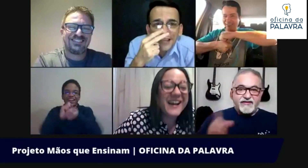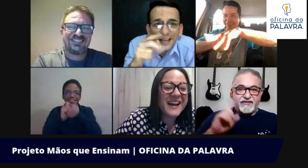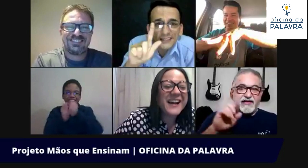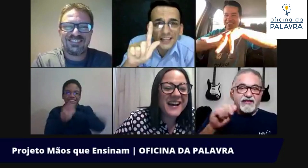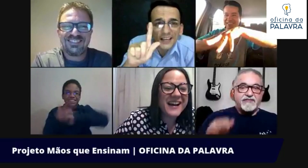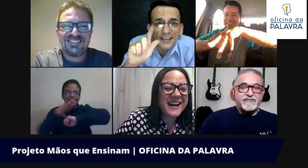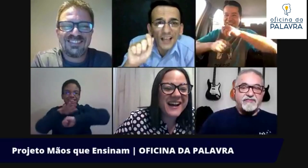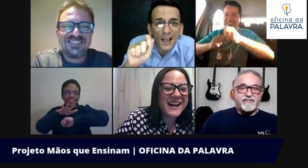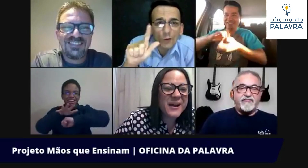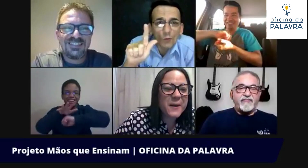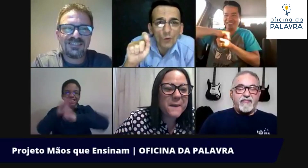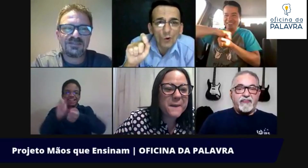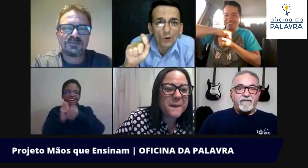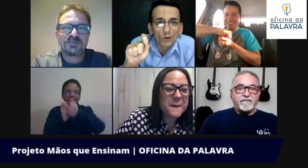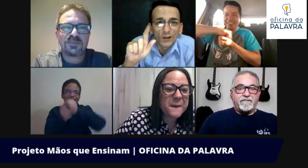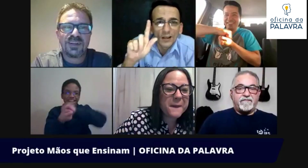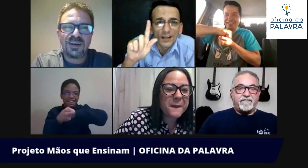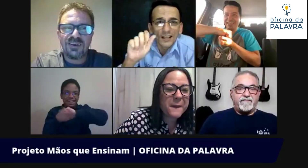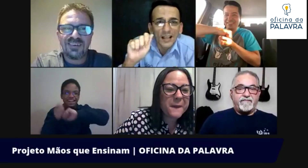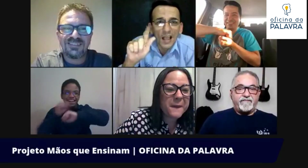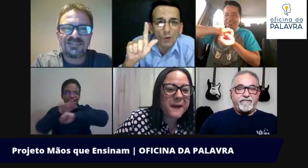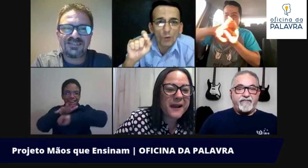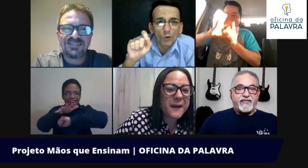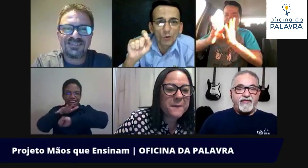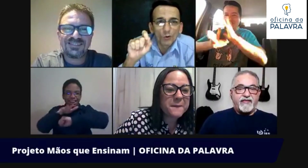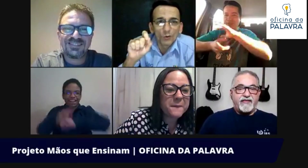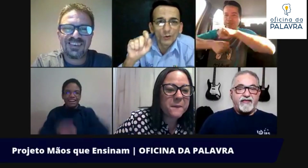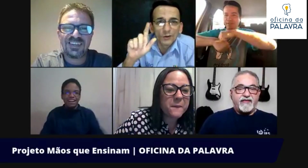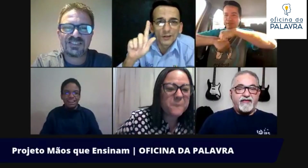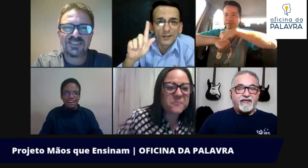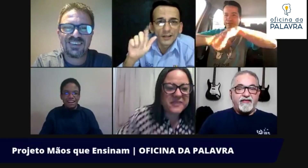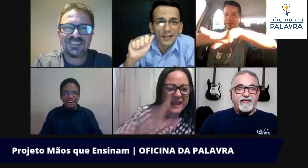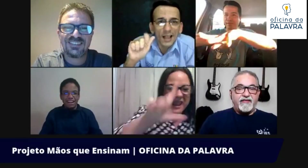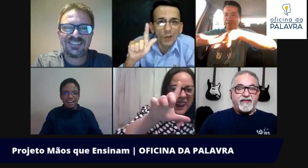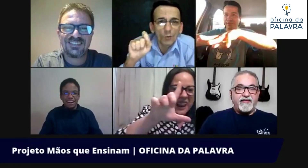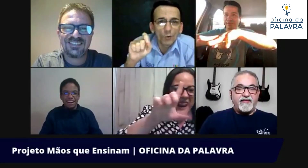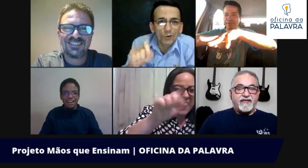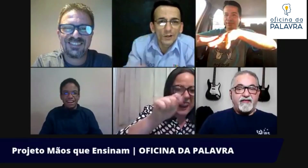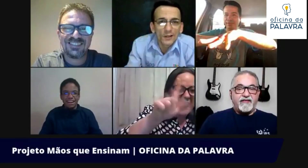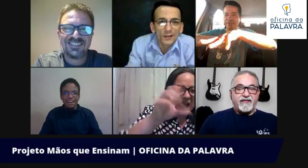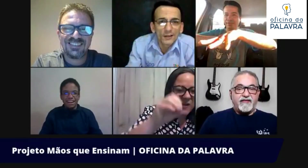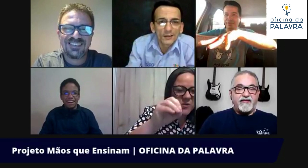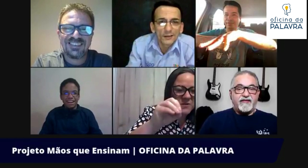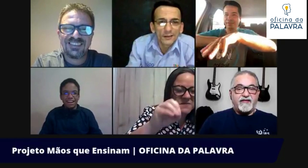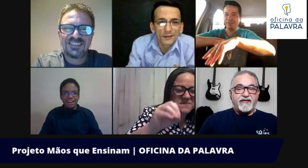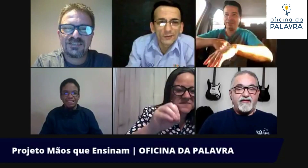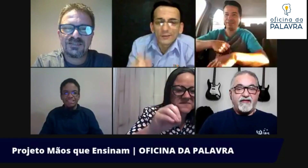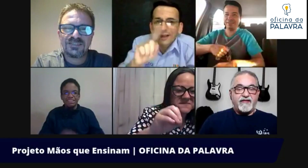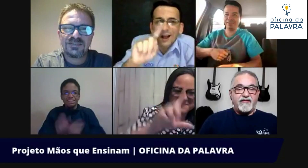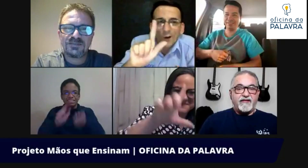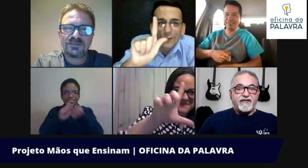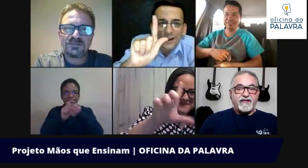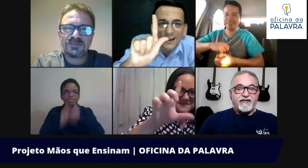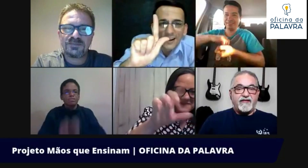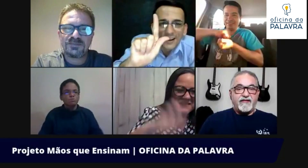Abre e faz Ah, não. isso? Vê se tá Legal. certo. Olha só. Lago?